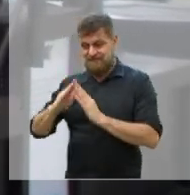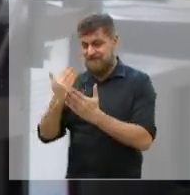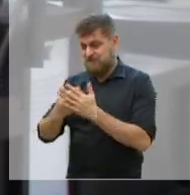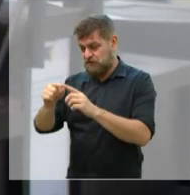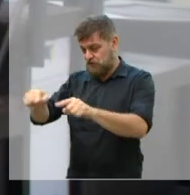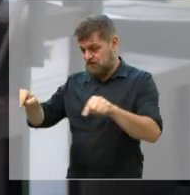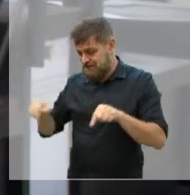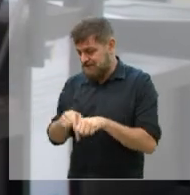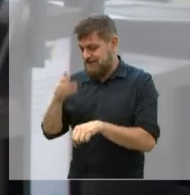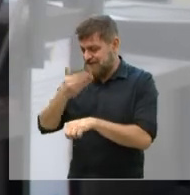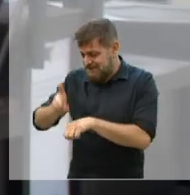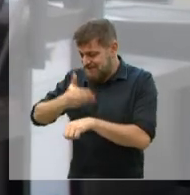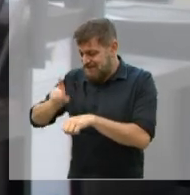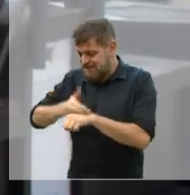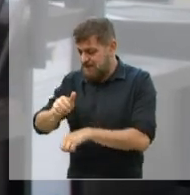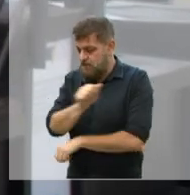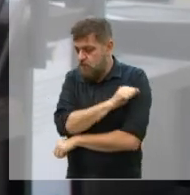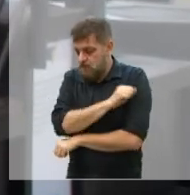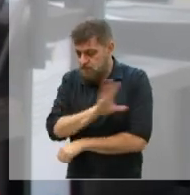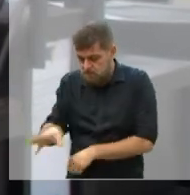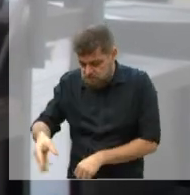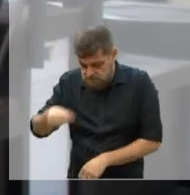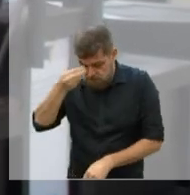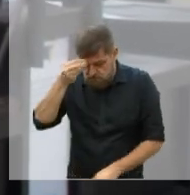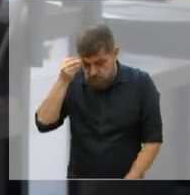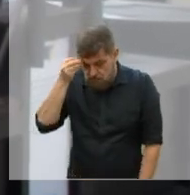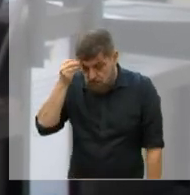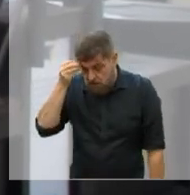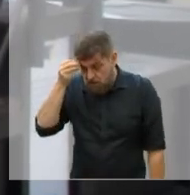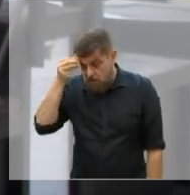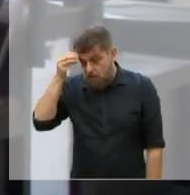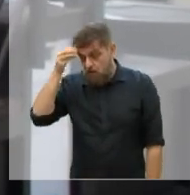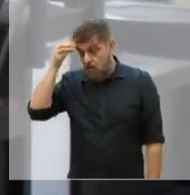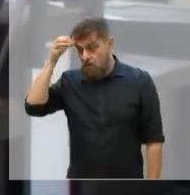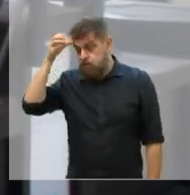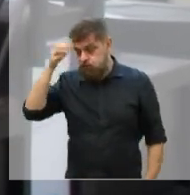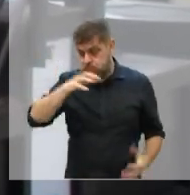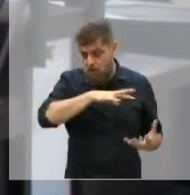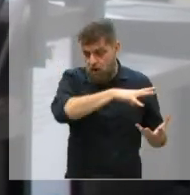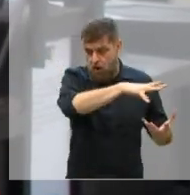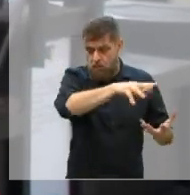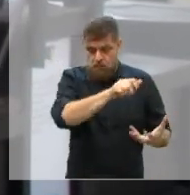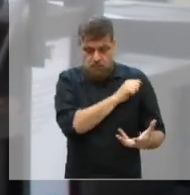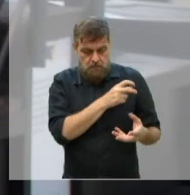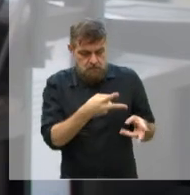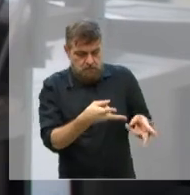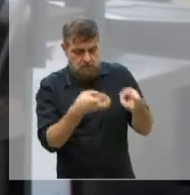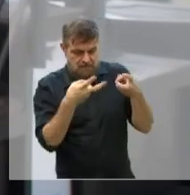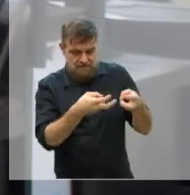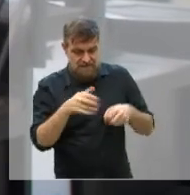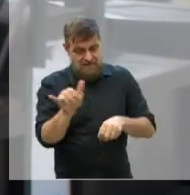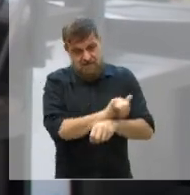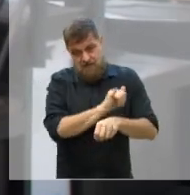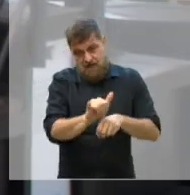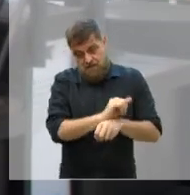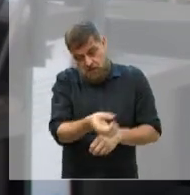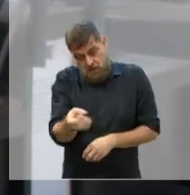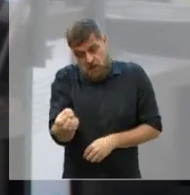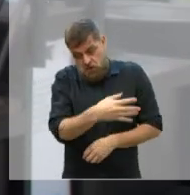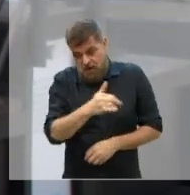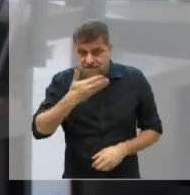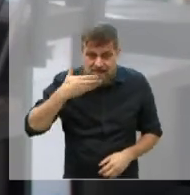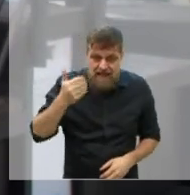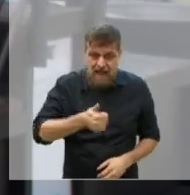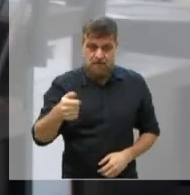para treinar esse olhar do aluno, para ampliar a capacidade de perceber o mundo. Quanto mais ferramentas à nossa disposição, melhor. Então esse